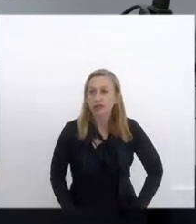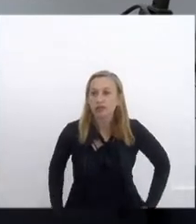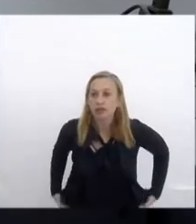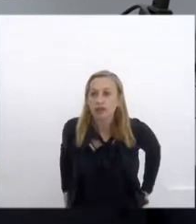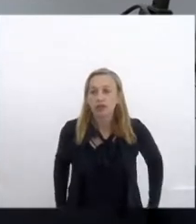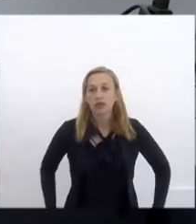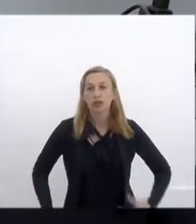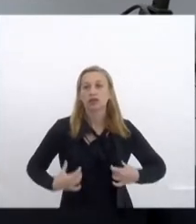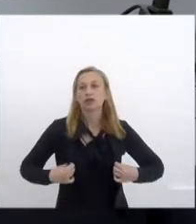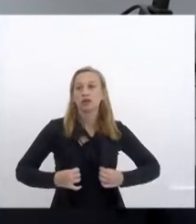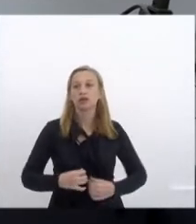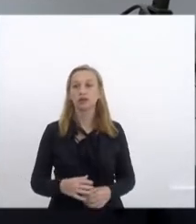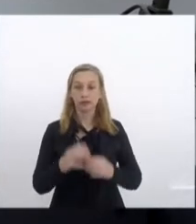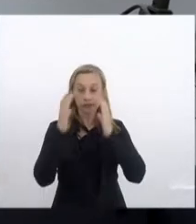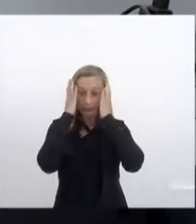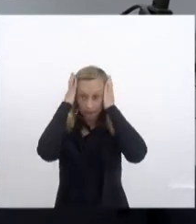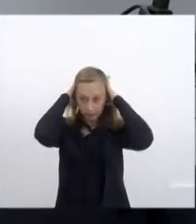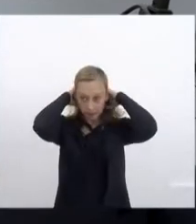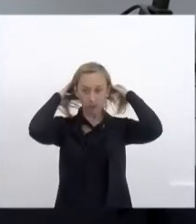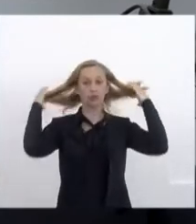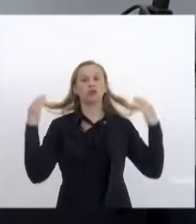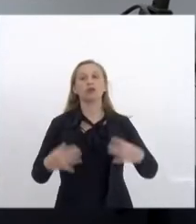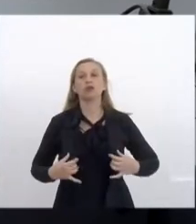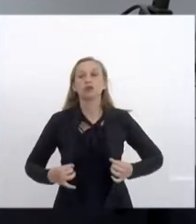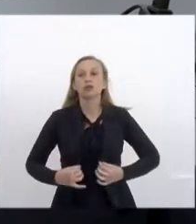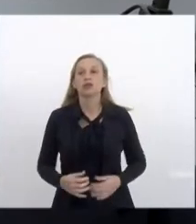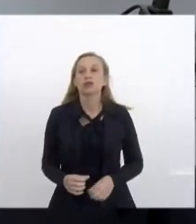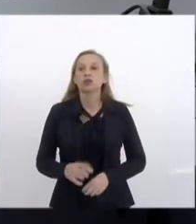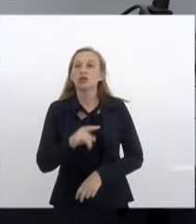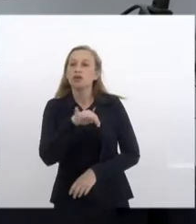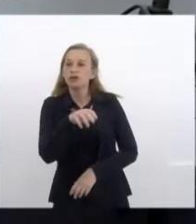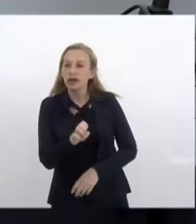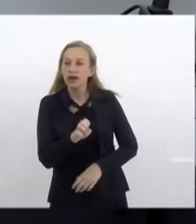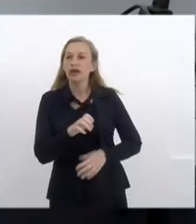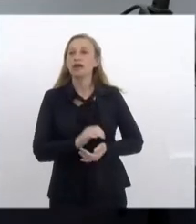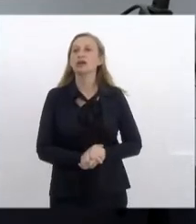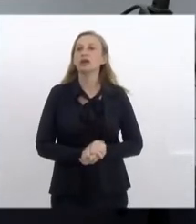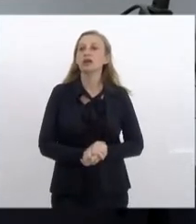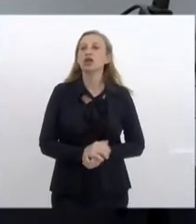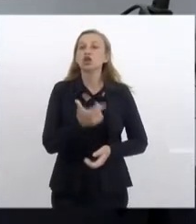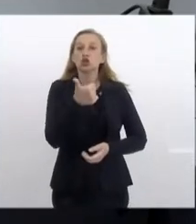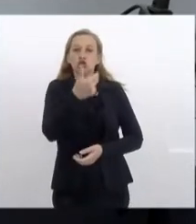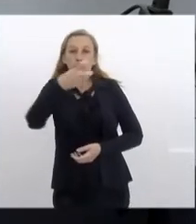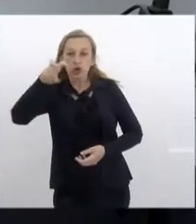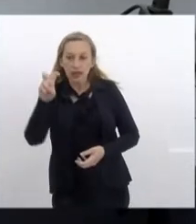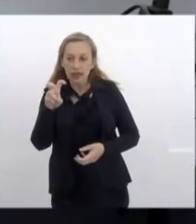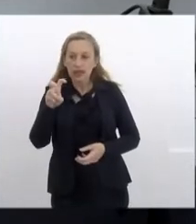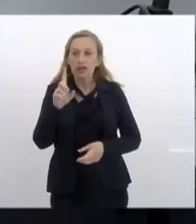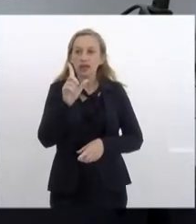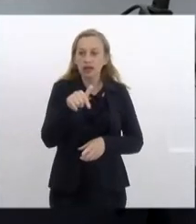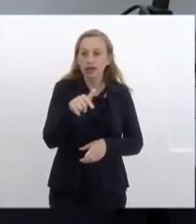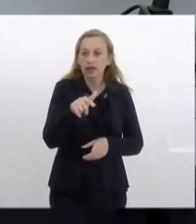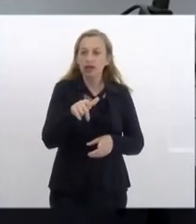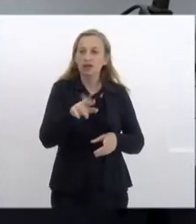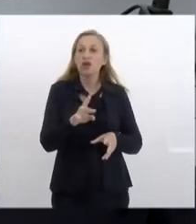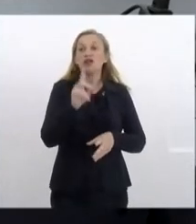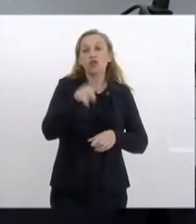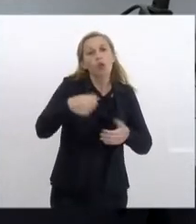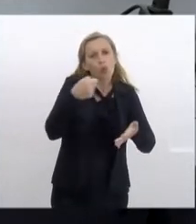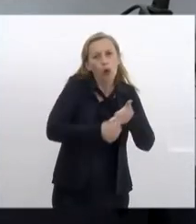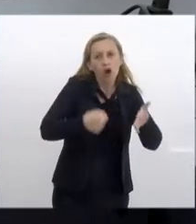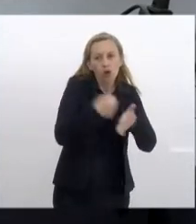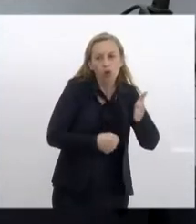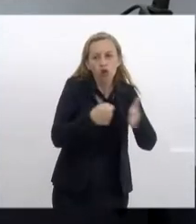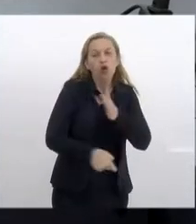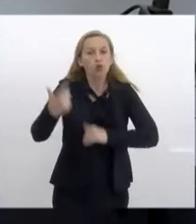já ajuda a gente bastante. A gente participou do CONAD 001 2015, que é a resolução, que foi uma luta, né?